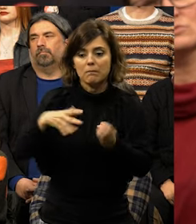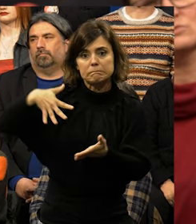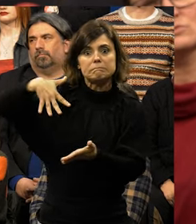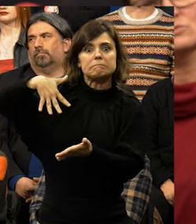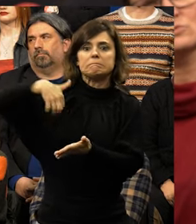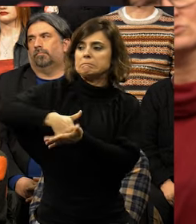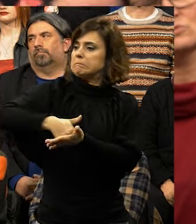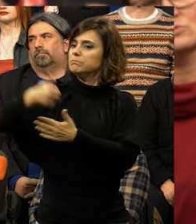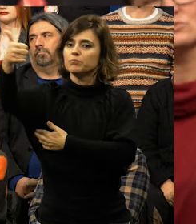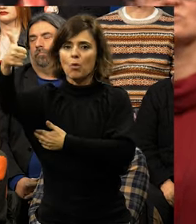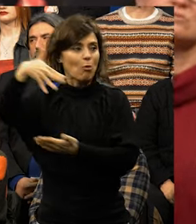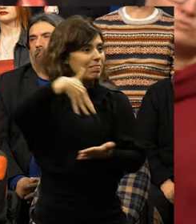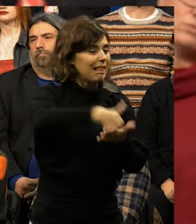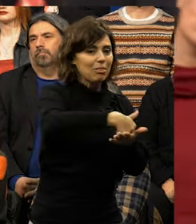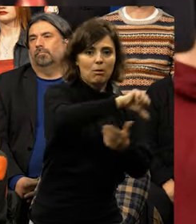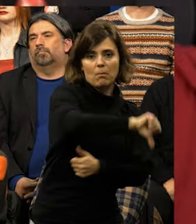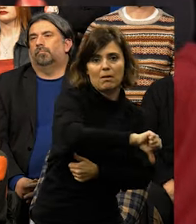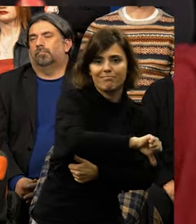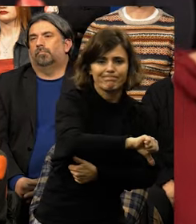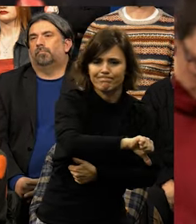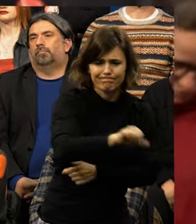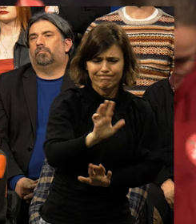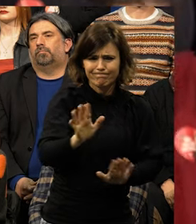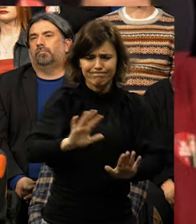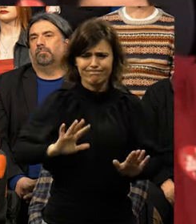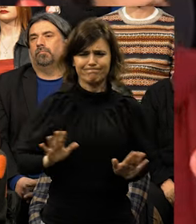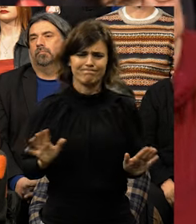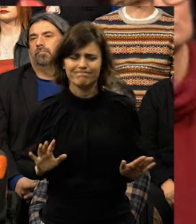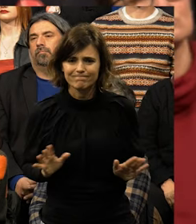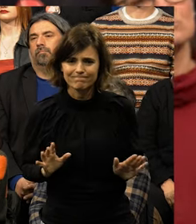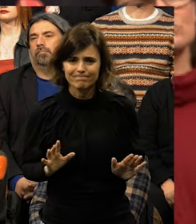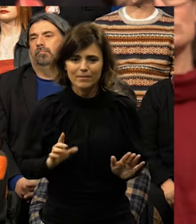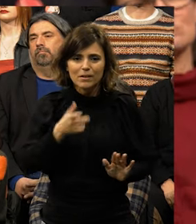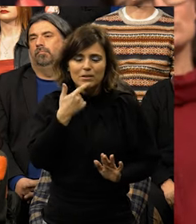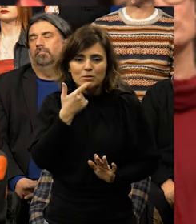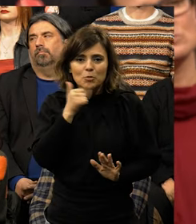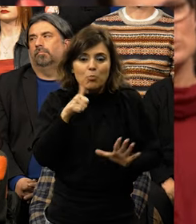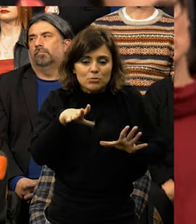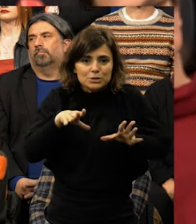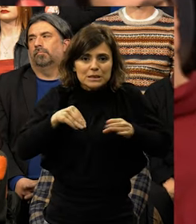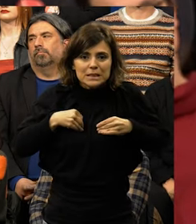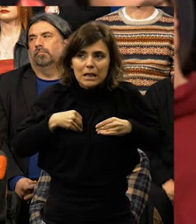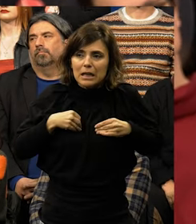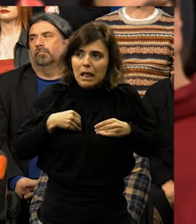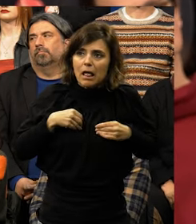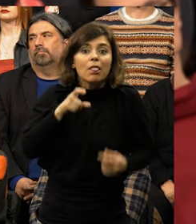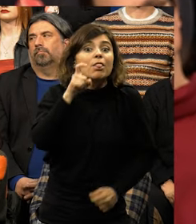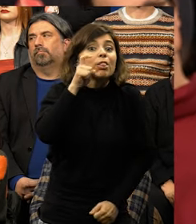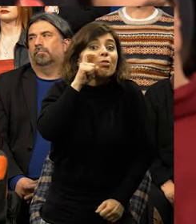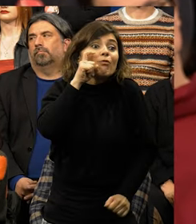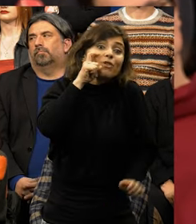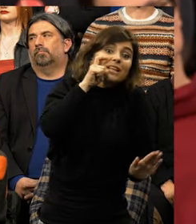maus para nós bloco de esquerda não é aceitável que se use o suposto direito de defesa como um biombo para o